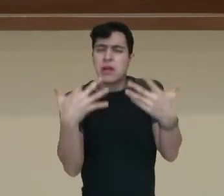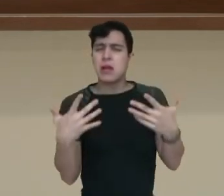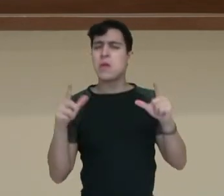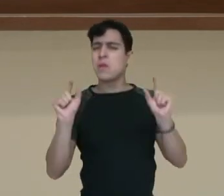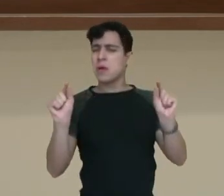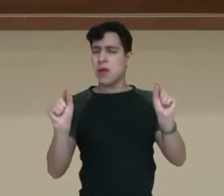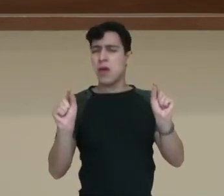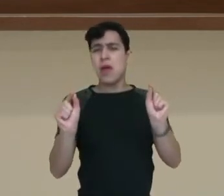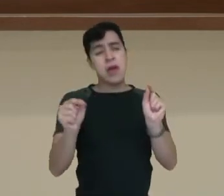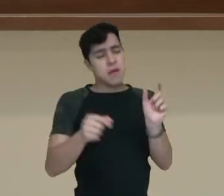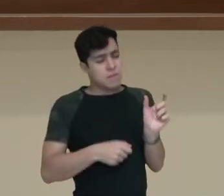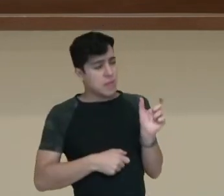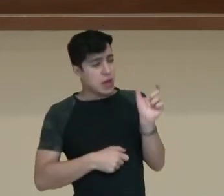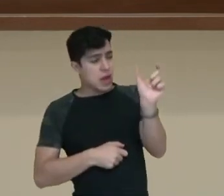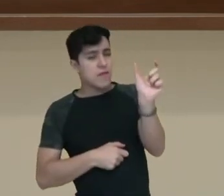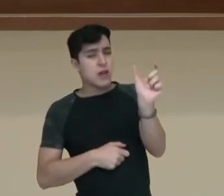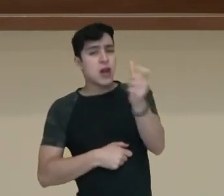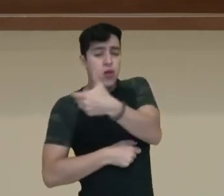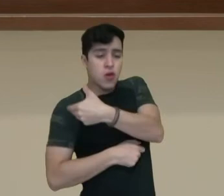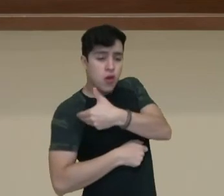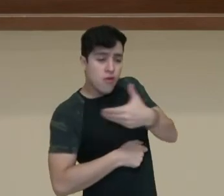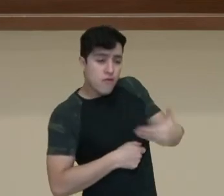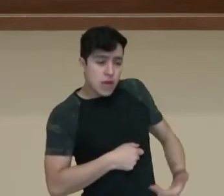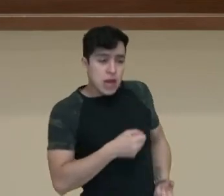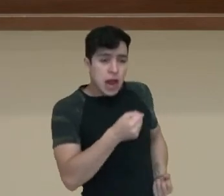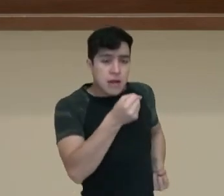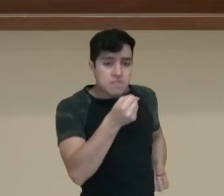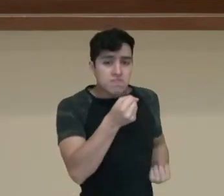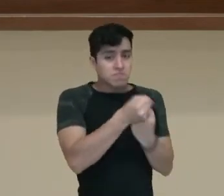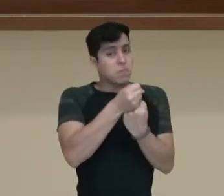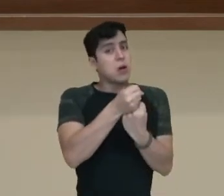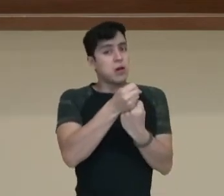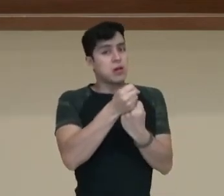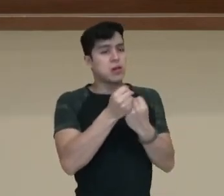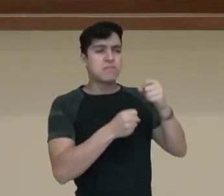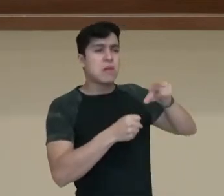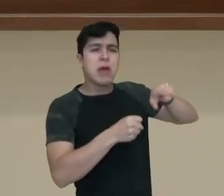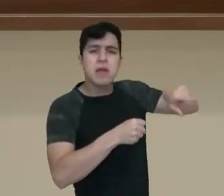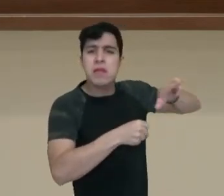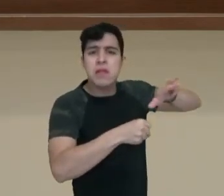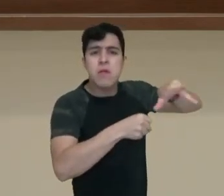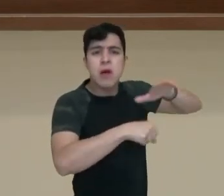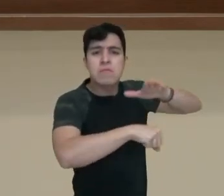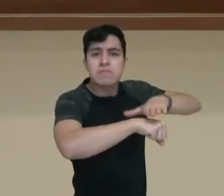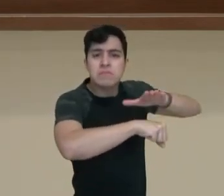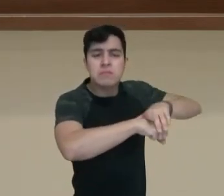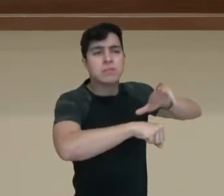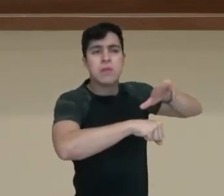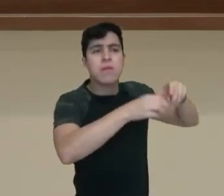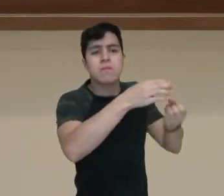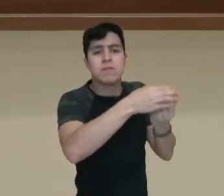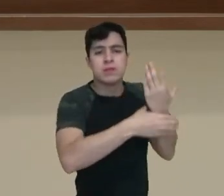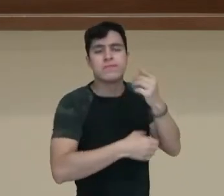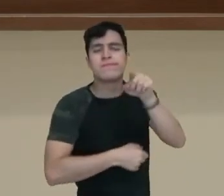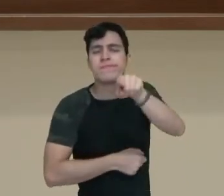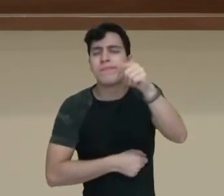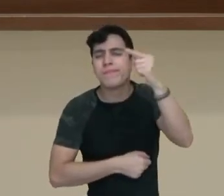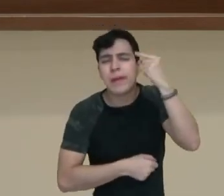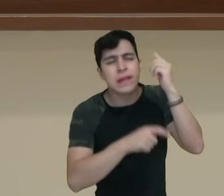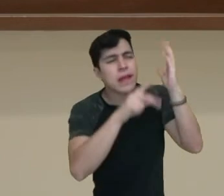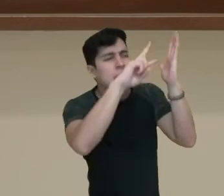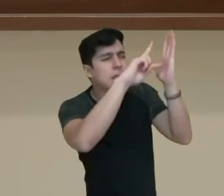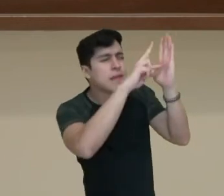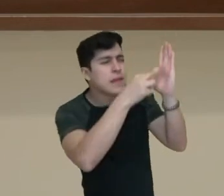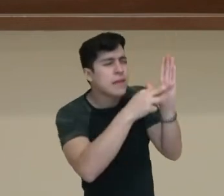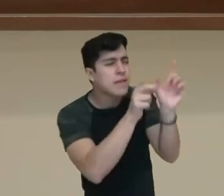Que o governo apoia em vez de promover e realizar. Você precisa pensar no significado de cada uma dessas